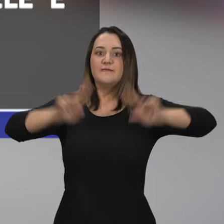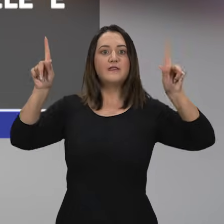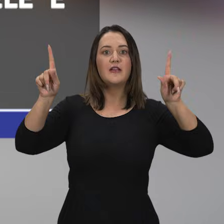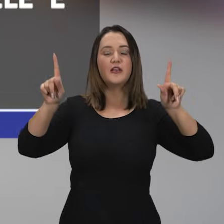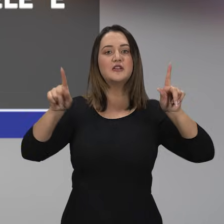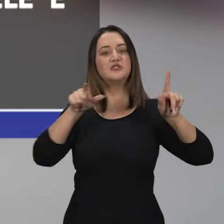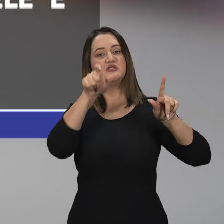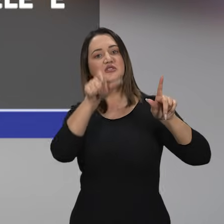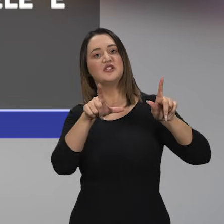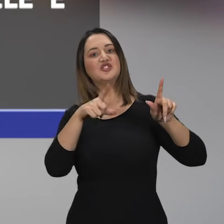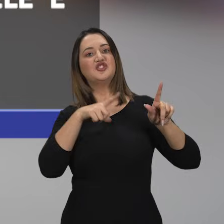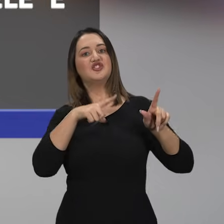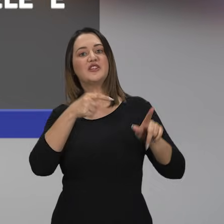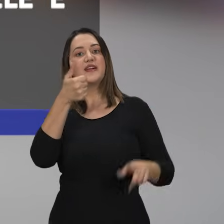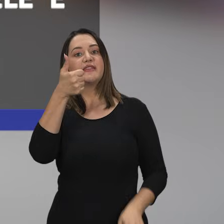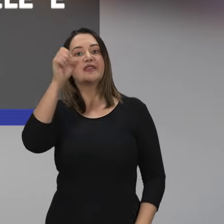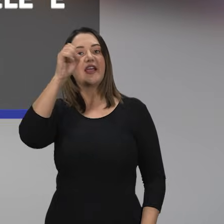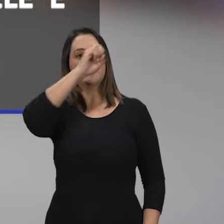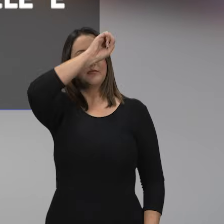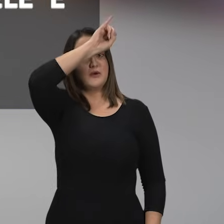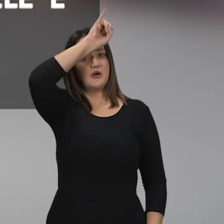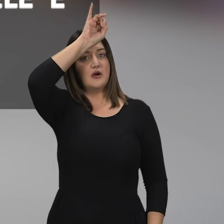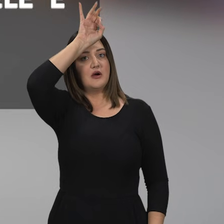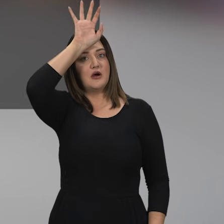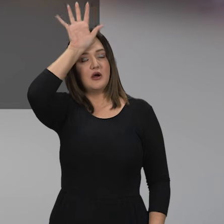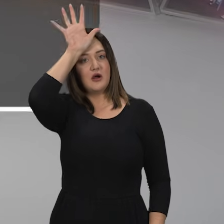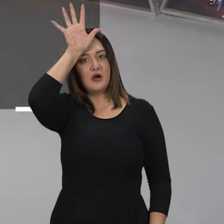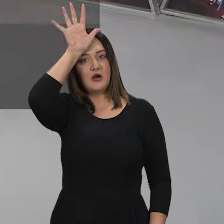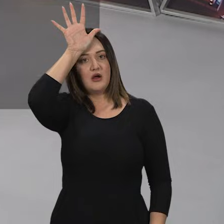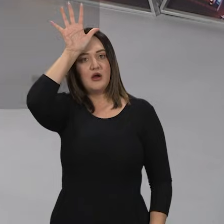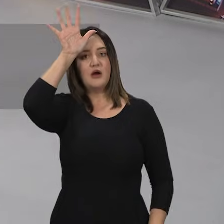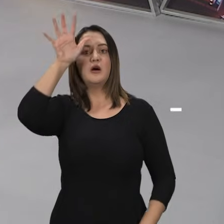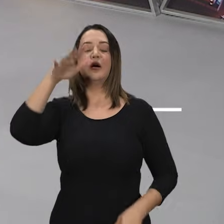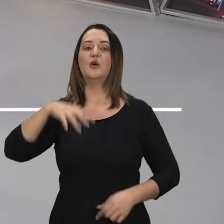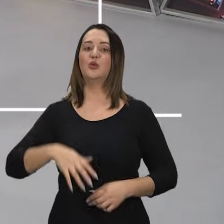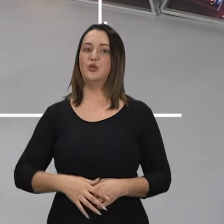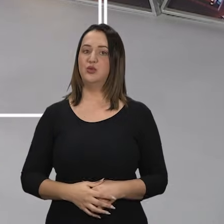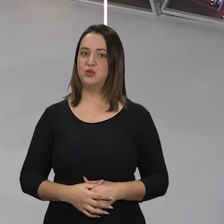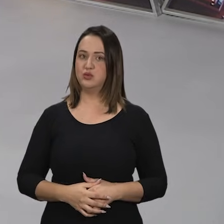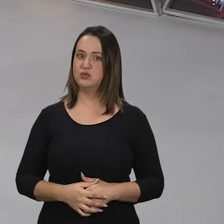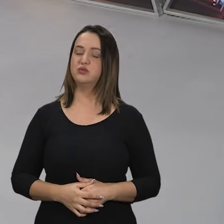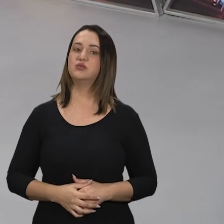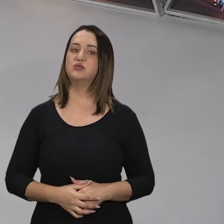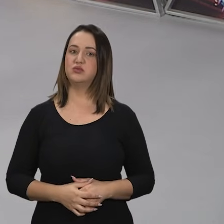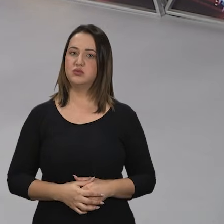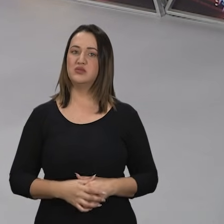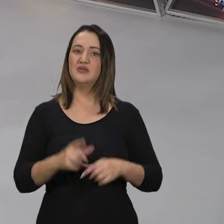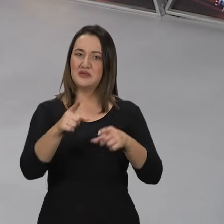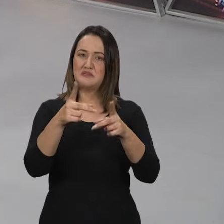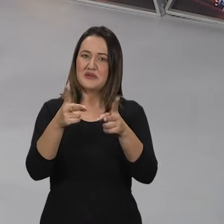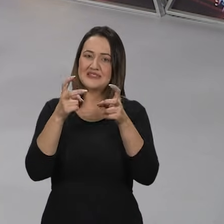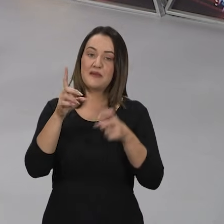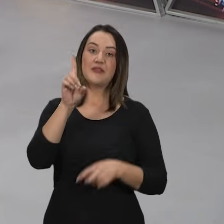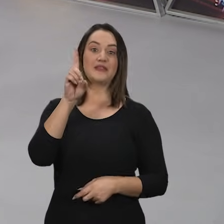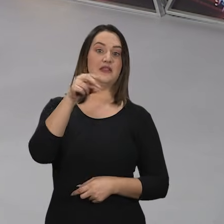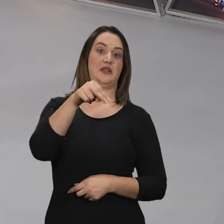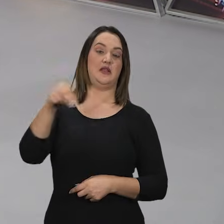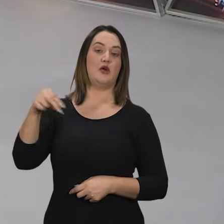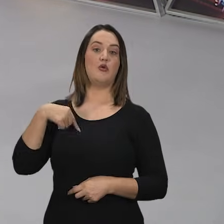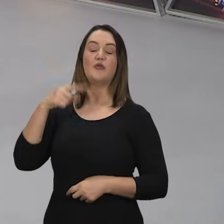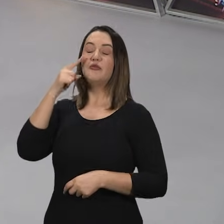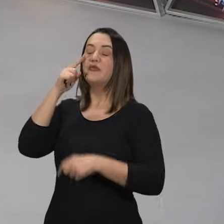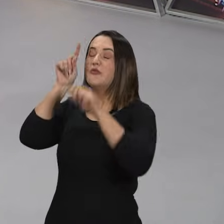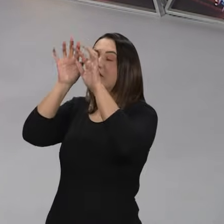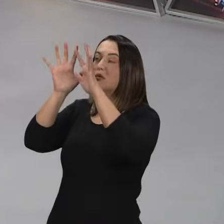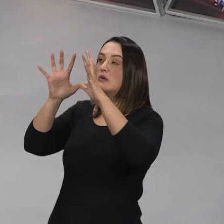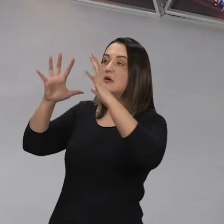todos que apareceram antes dele e tinha 10 chifres. Uau! Paramos aqui um pouco. Você viu que Daniel está